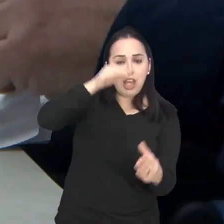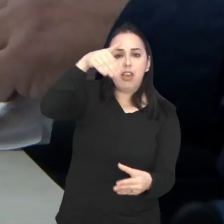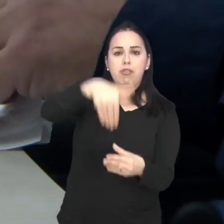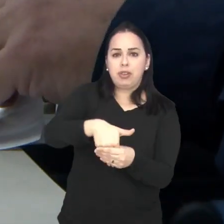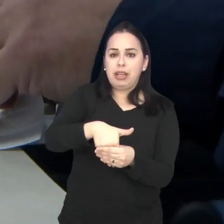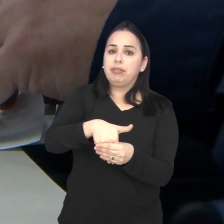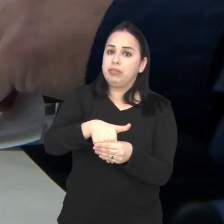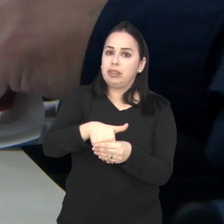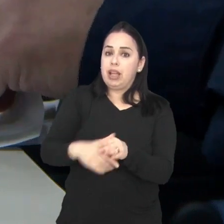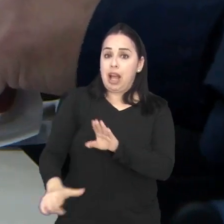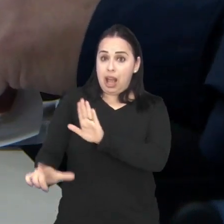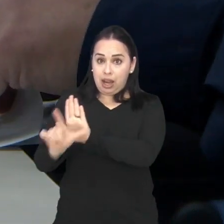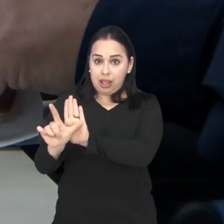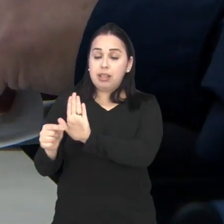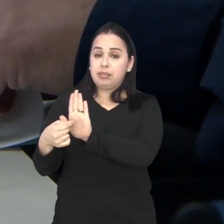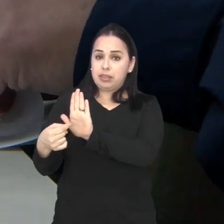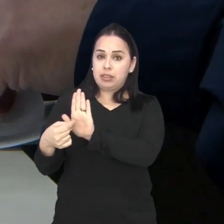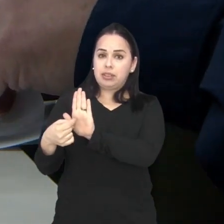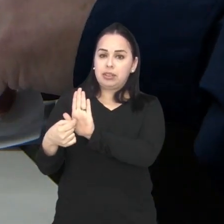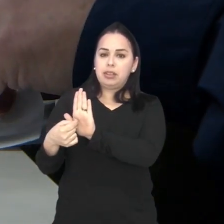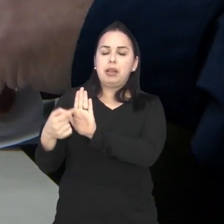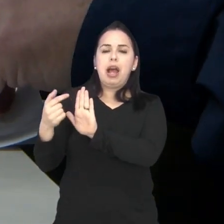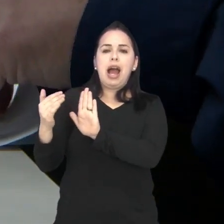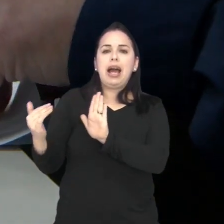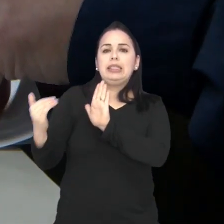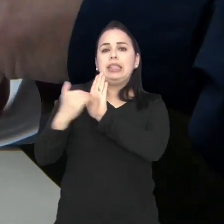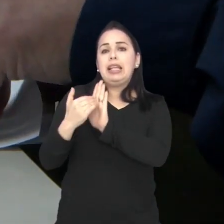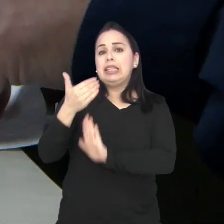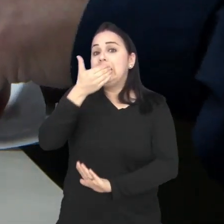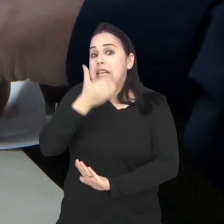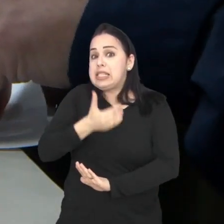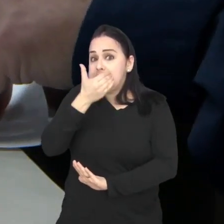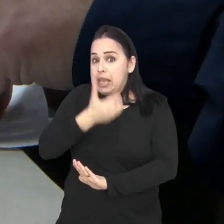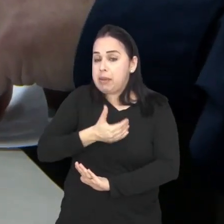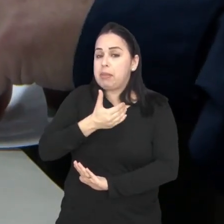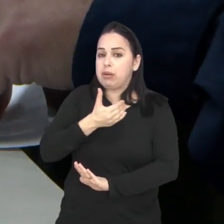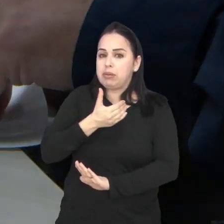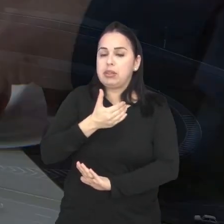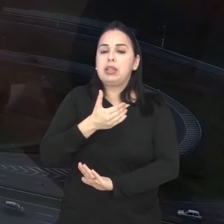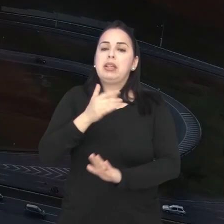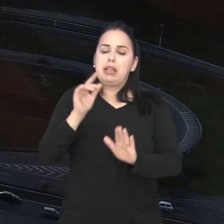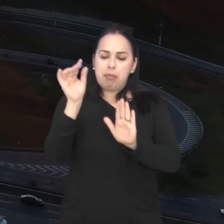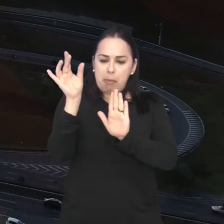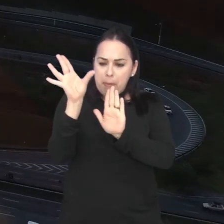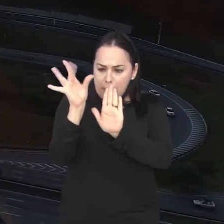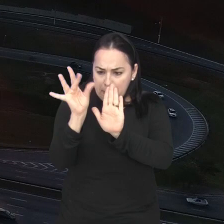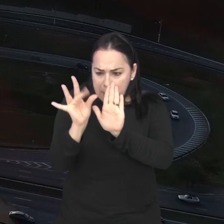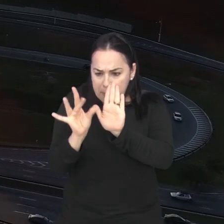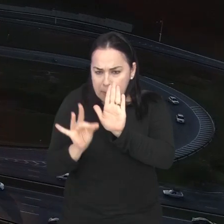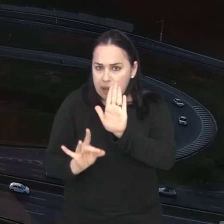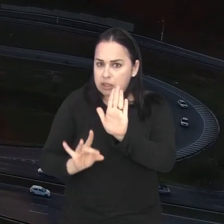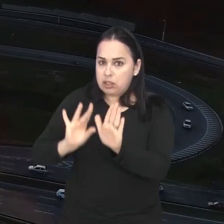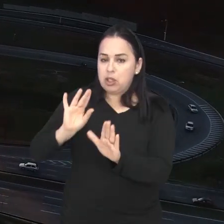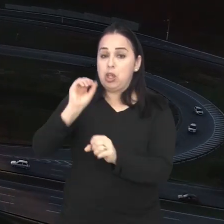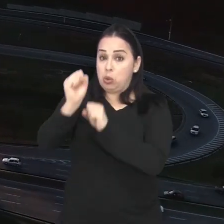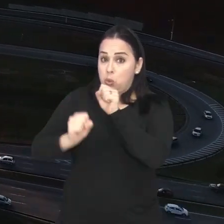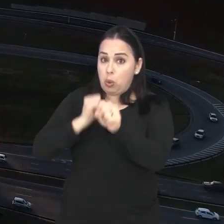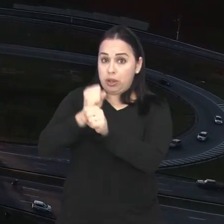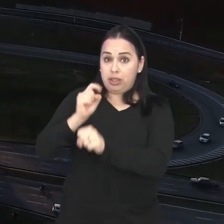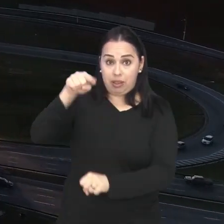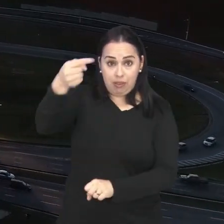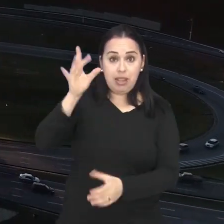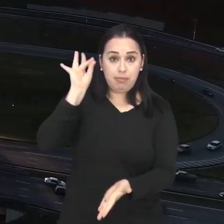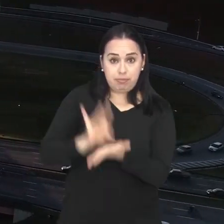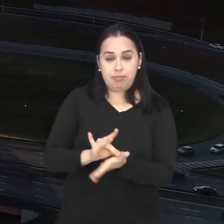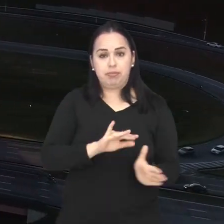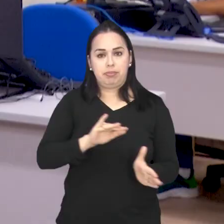matéria. Como estabelece a legislação, a LOA deve ser apreciada até o mês de dezembro, para que todas as definições passem a